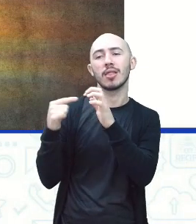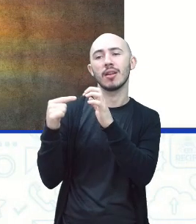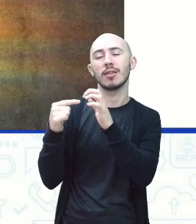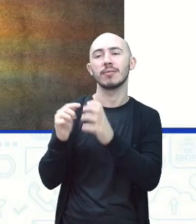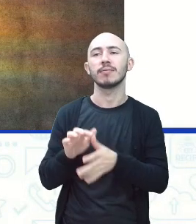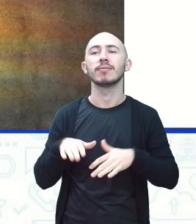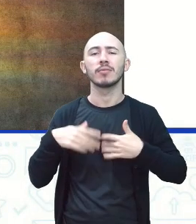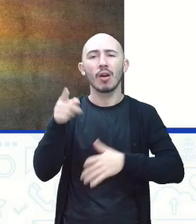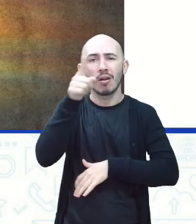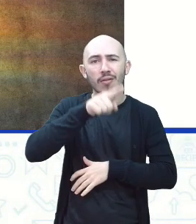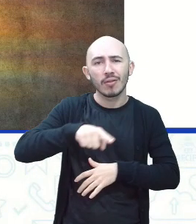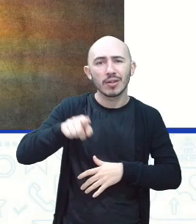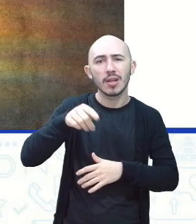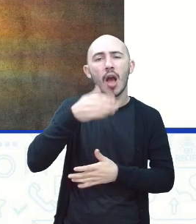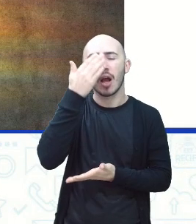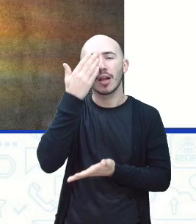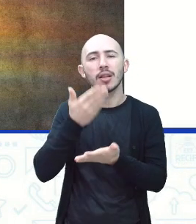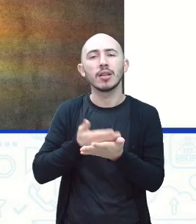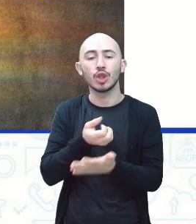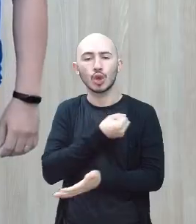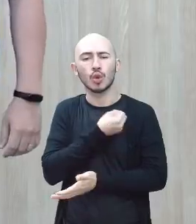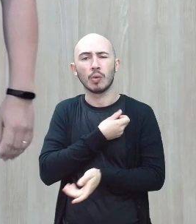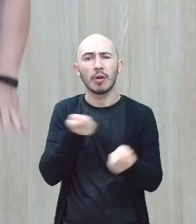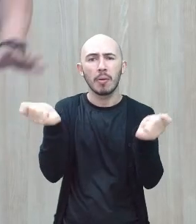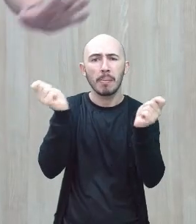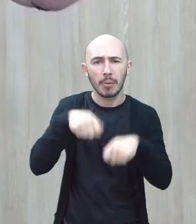acredita no poder dos números?